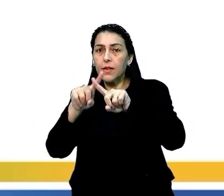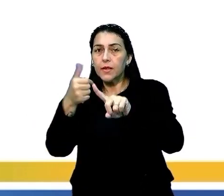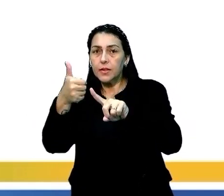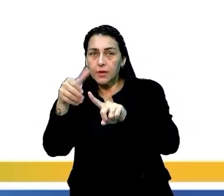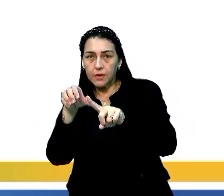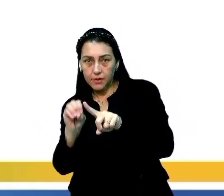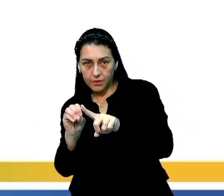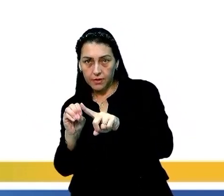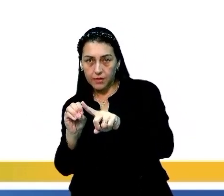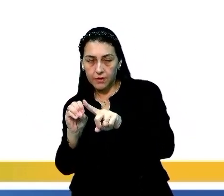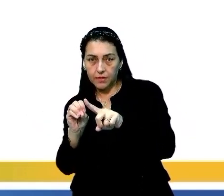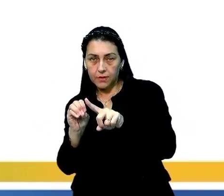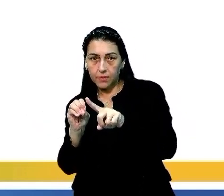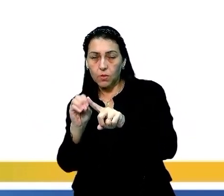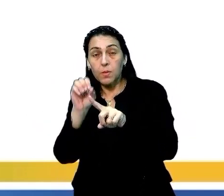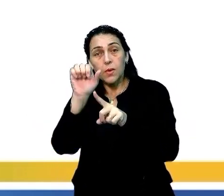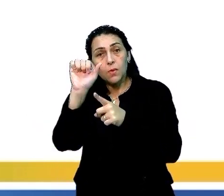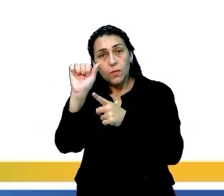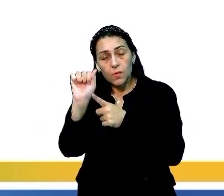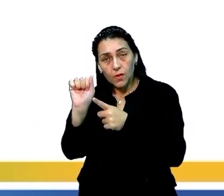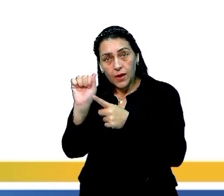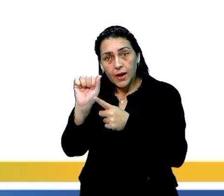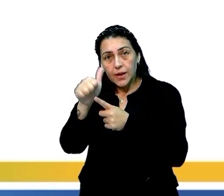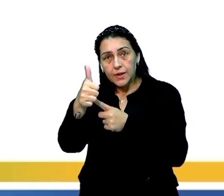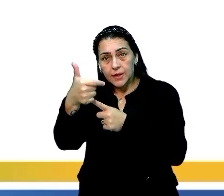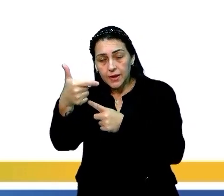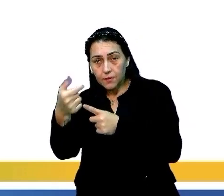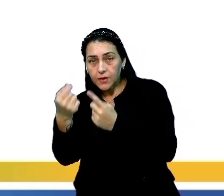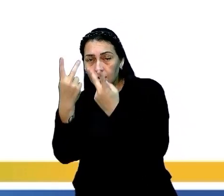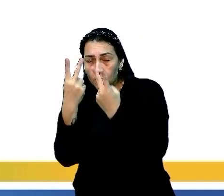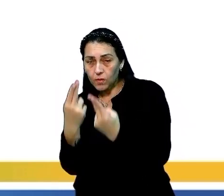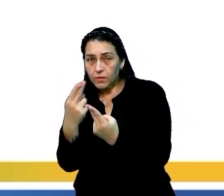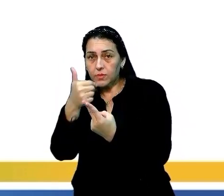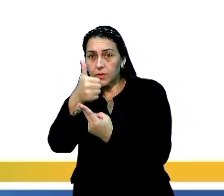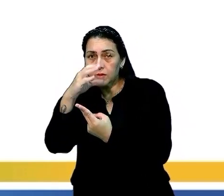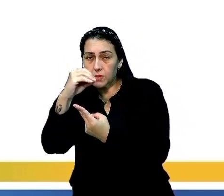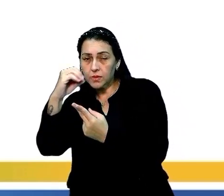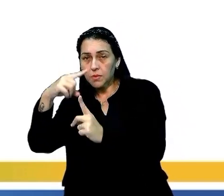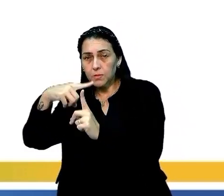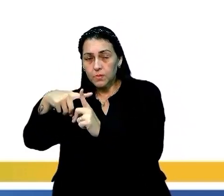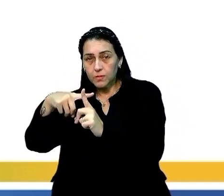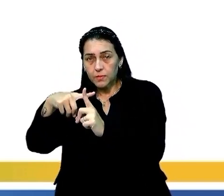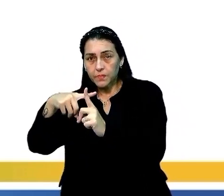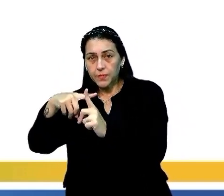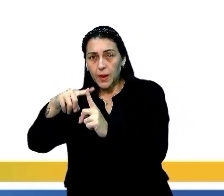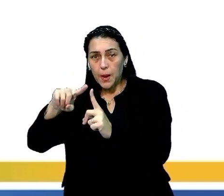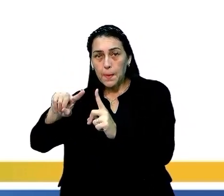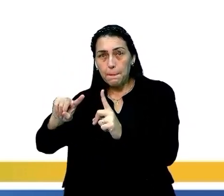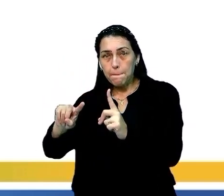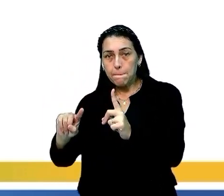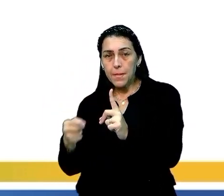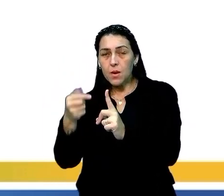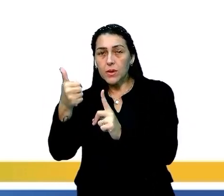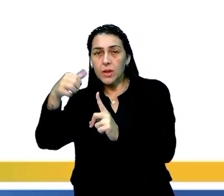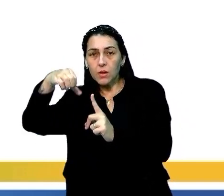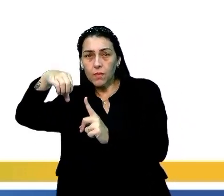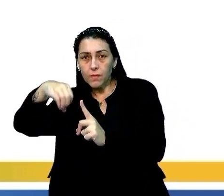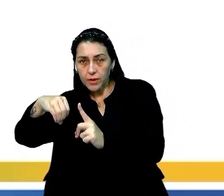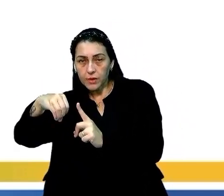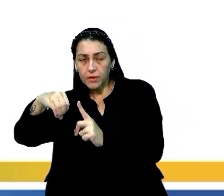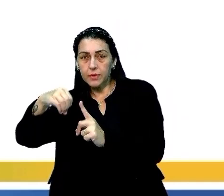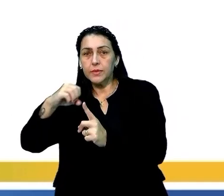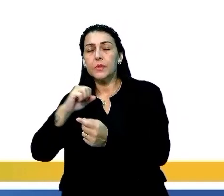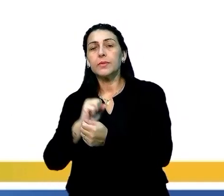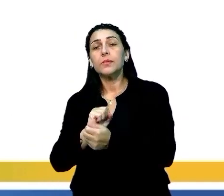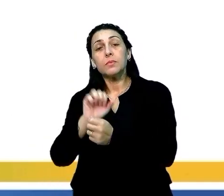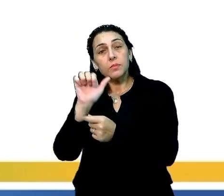10. Então, o meu A120 é igual a 100 mais 1.190.